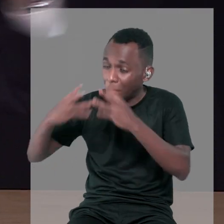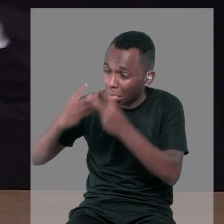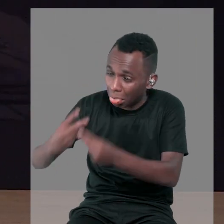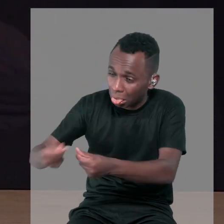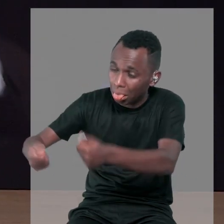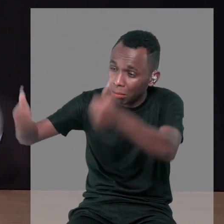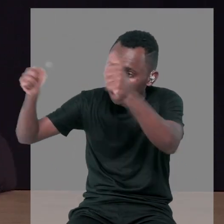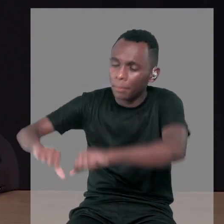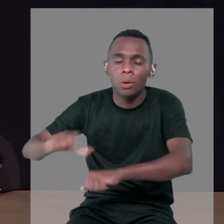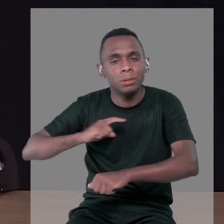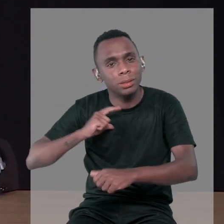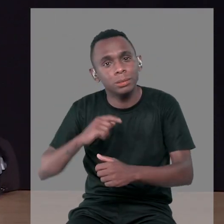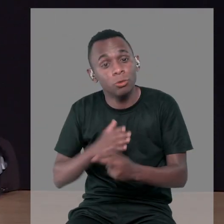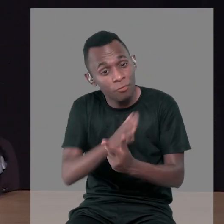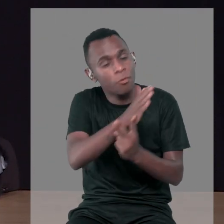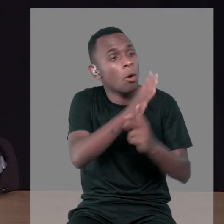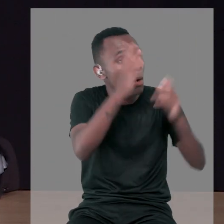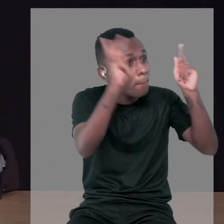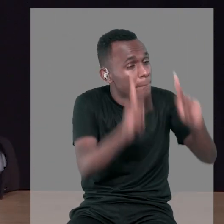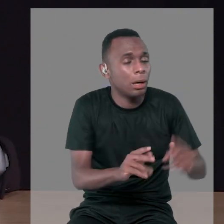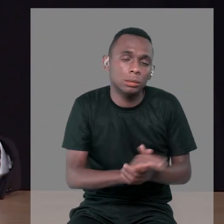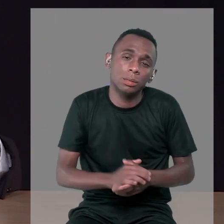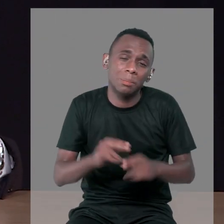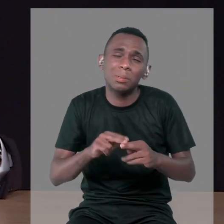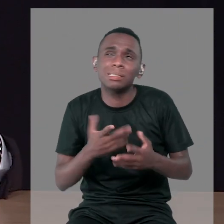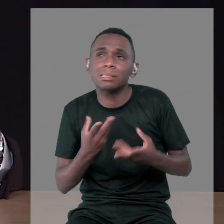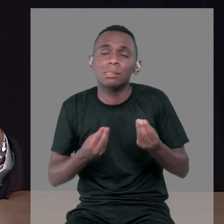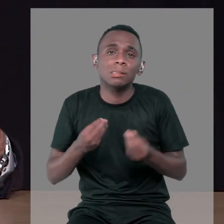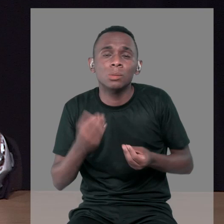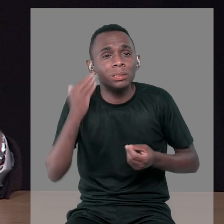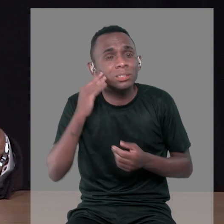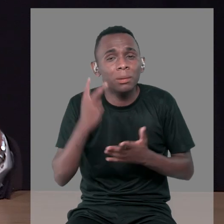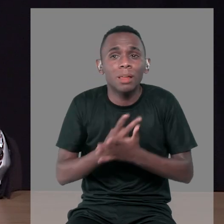Por isso que é uma má interpretação do Clausewitz imaginar que ele era um